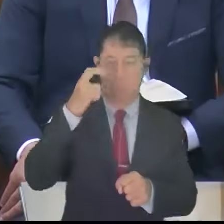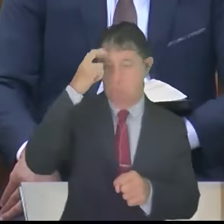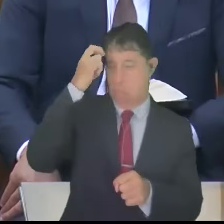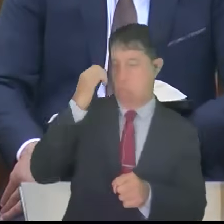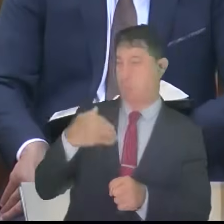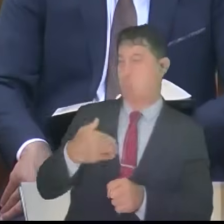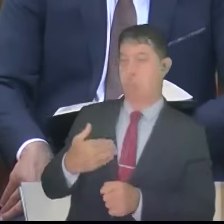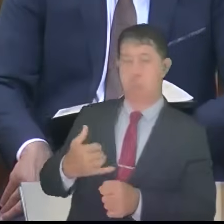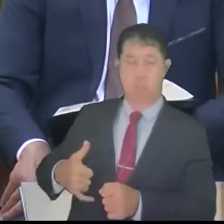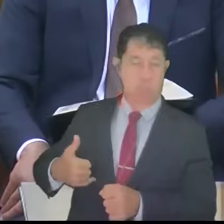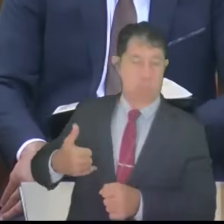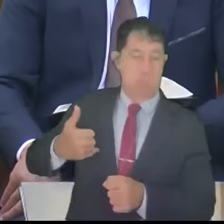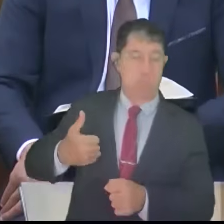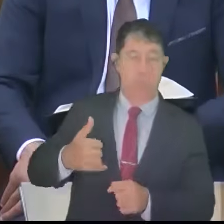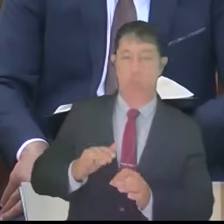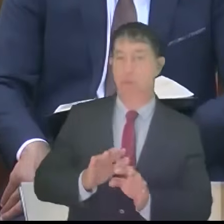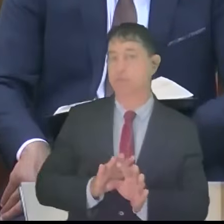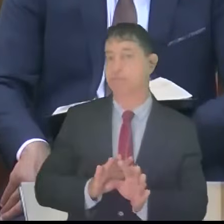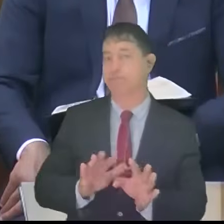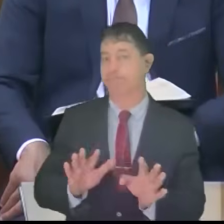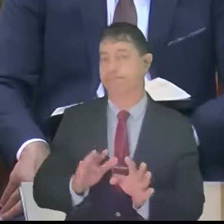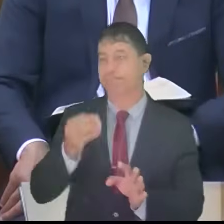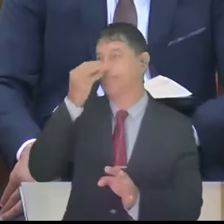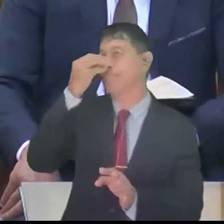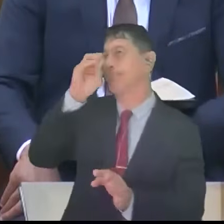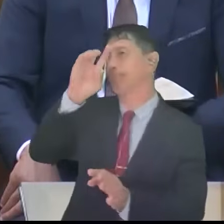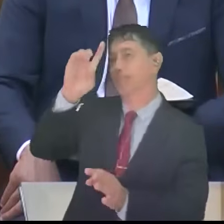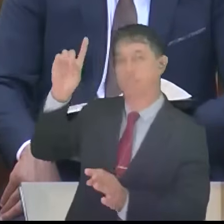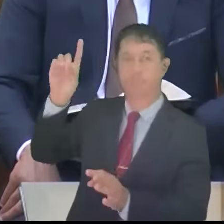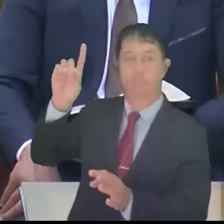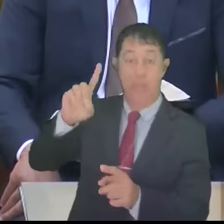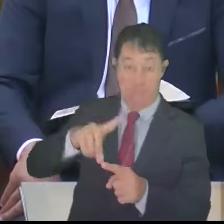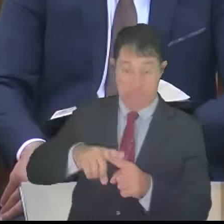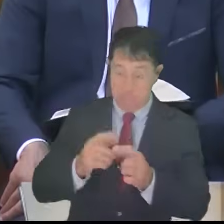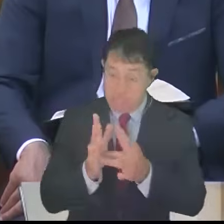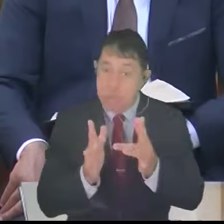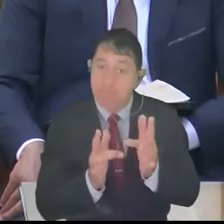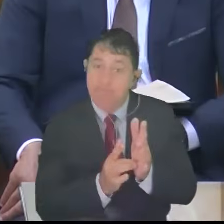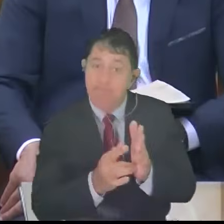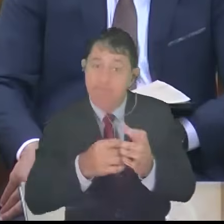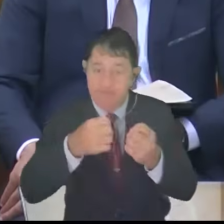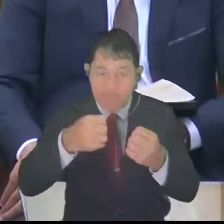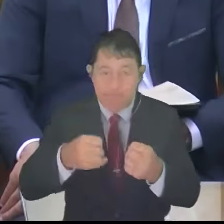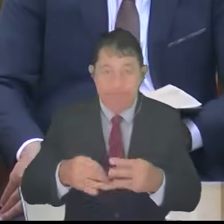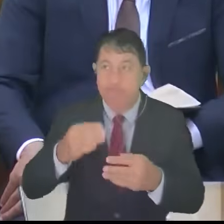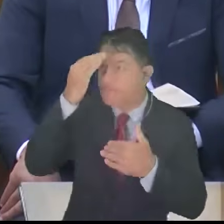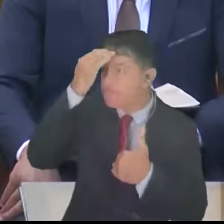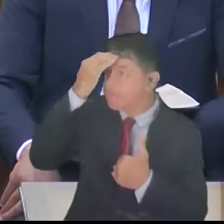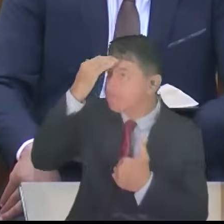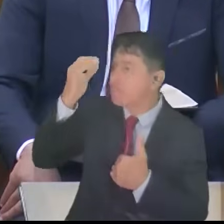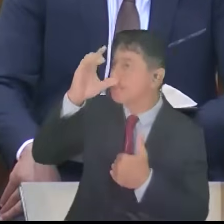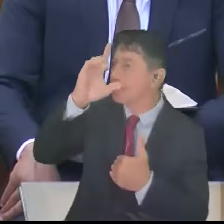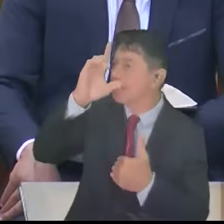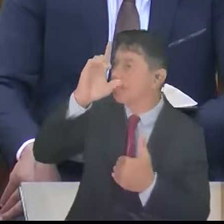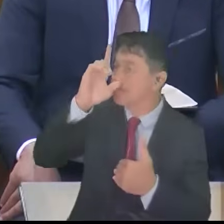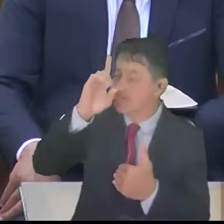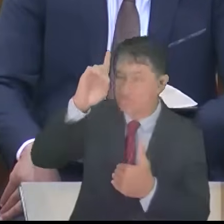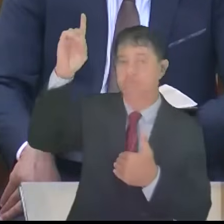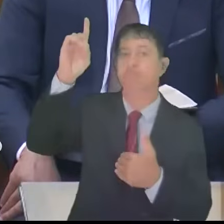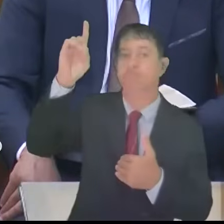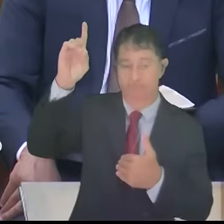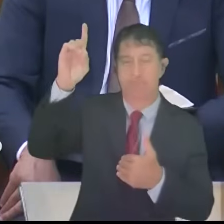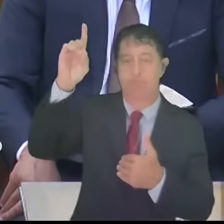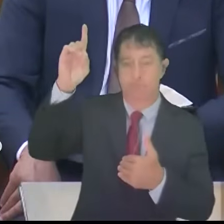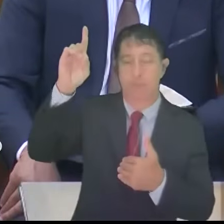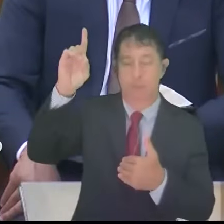por isso que a Bíblia diz que Jesus disse: graças te dou, ó Pai, Senhor dos céus e da terra, que escondeste